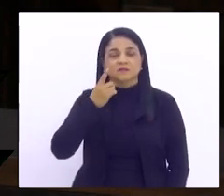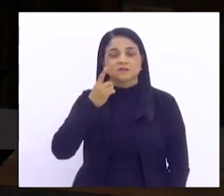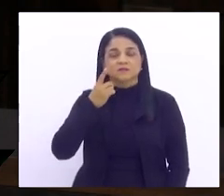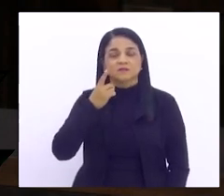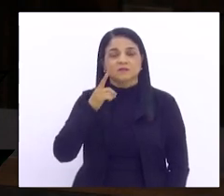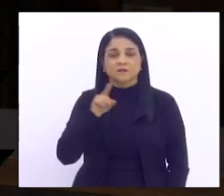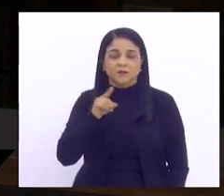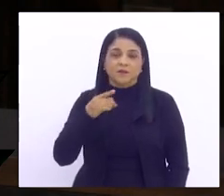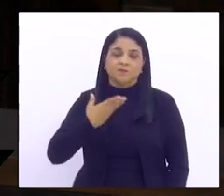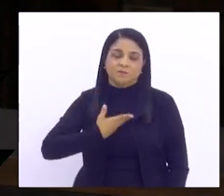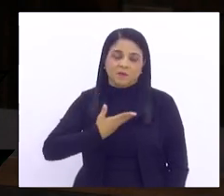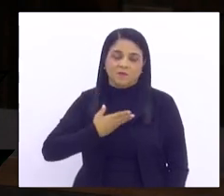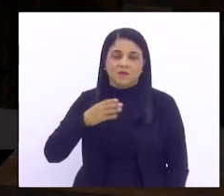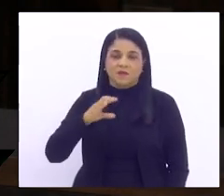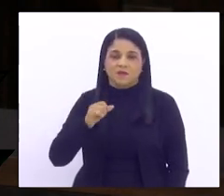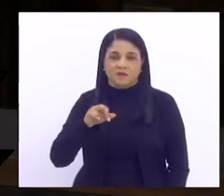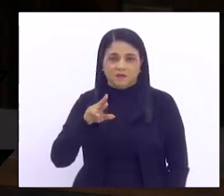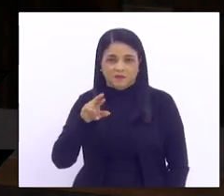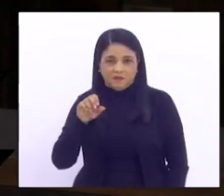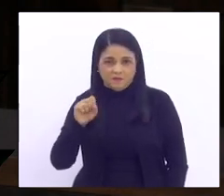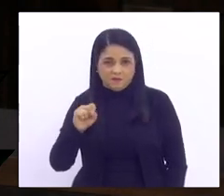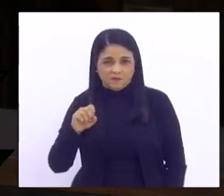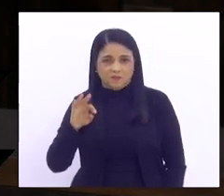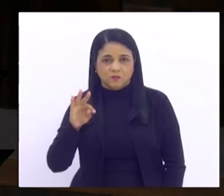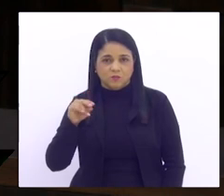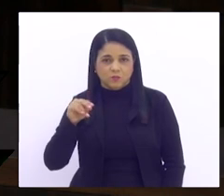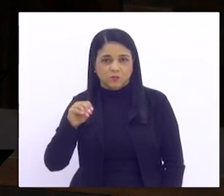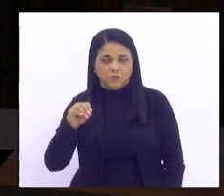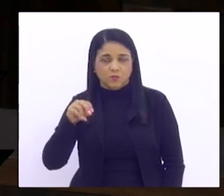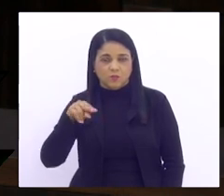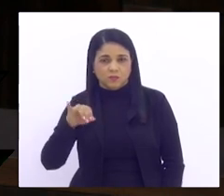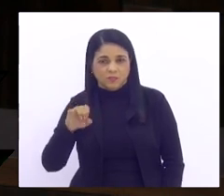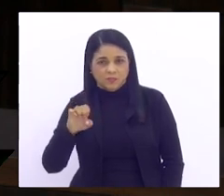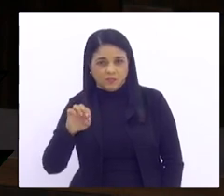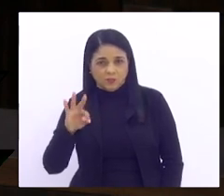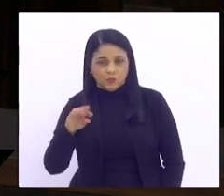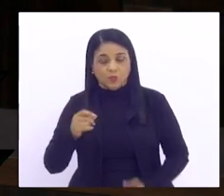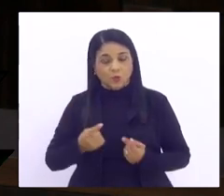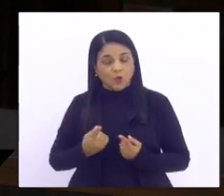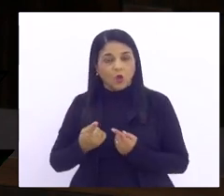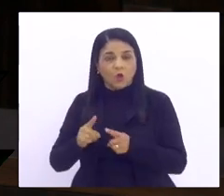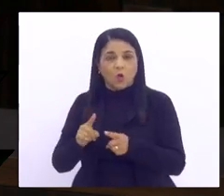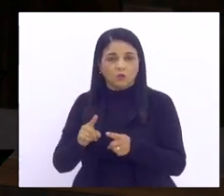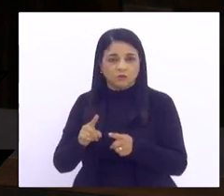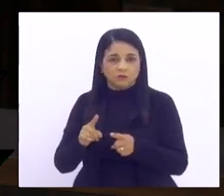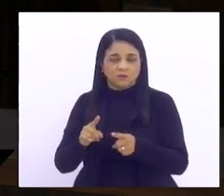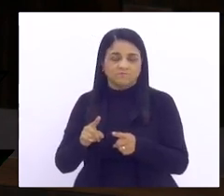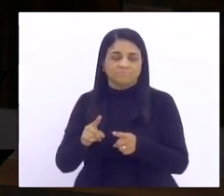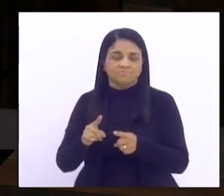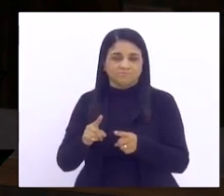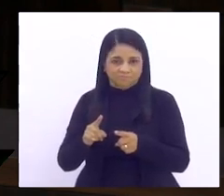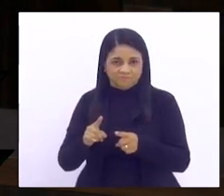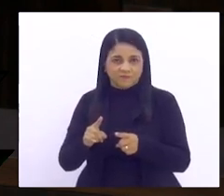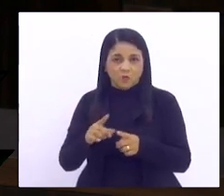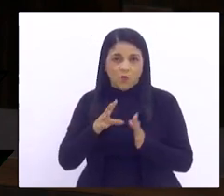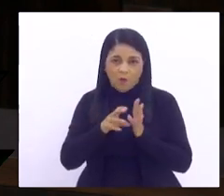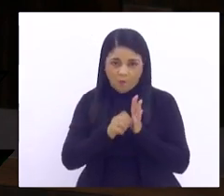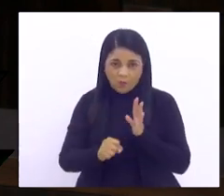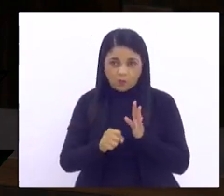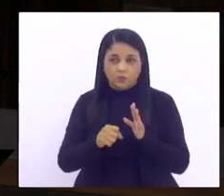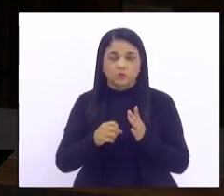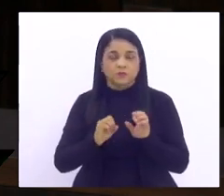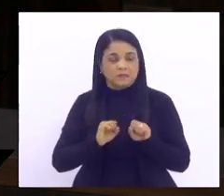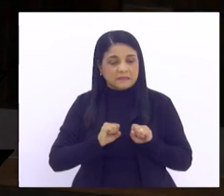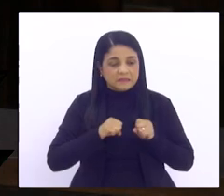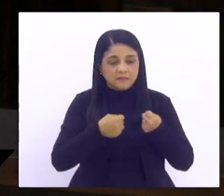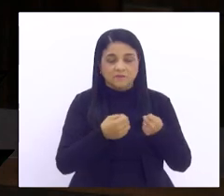valentes combatentes pró-vida, deputado Fred Pacheco, teve de se ausentar, mas aqui também